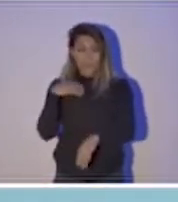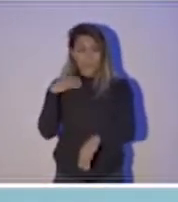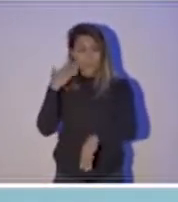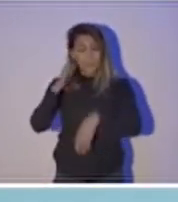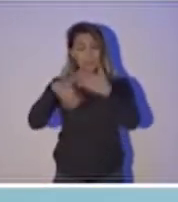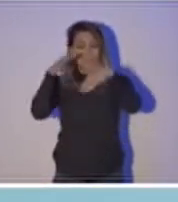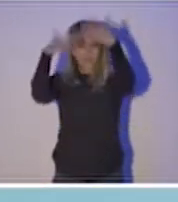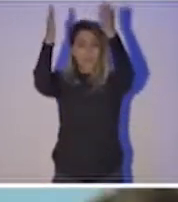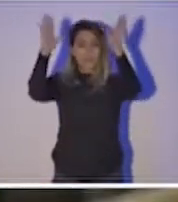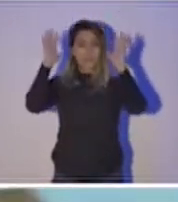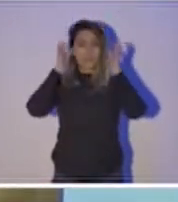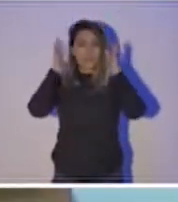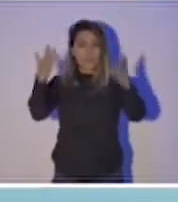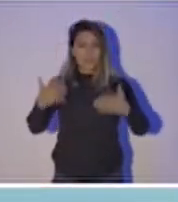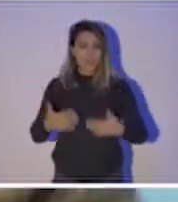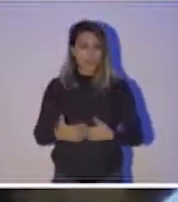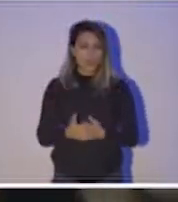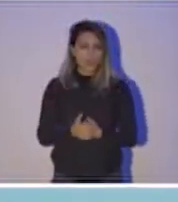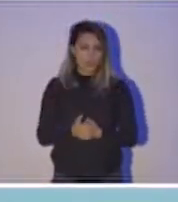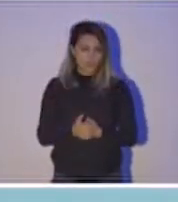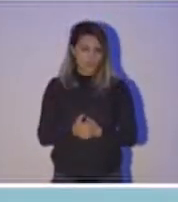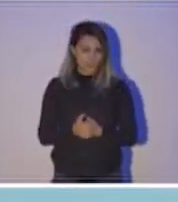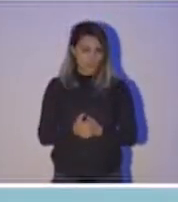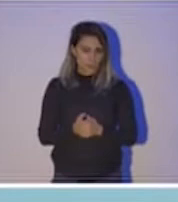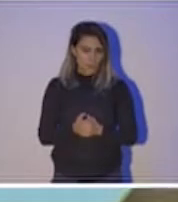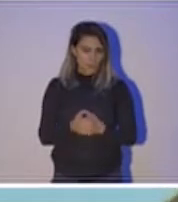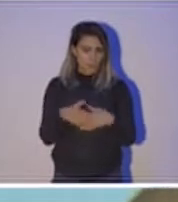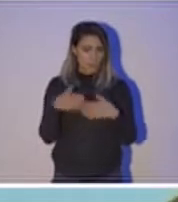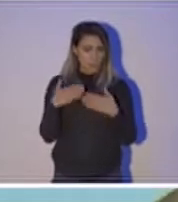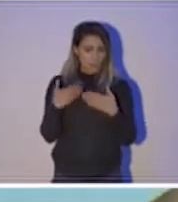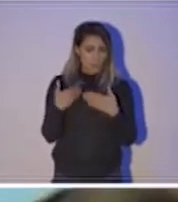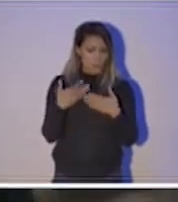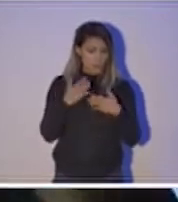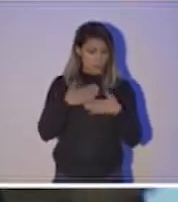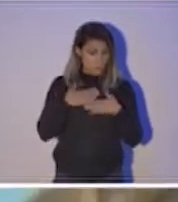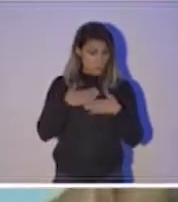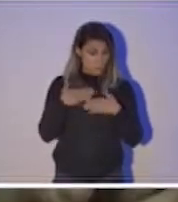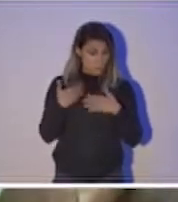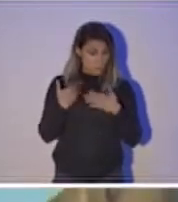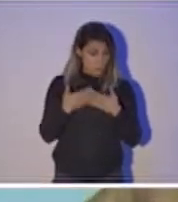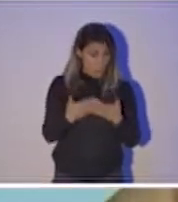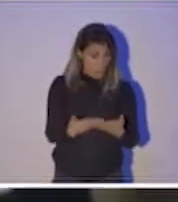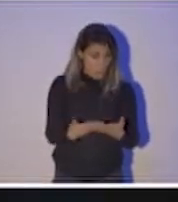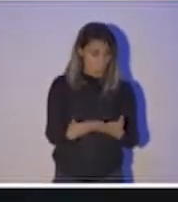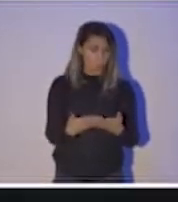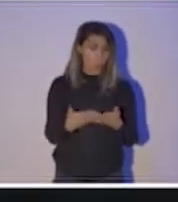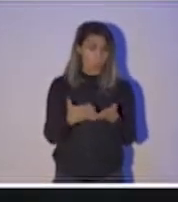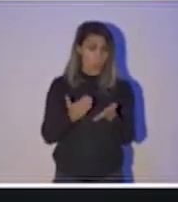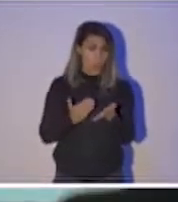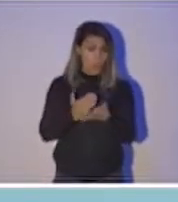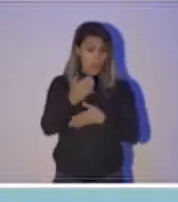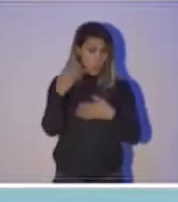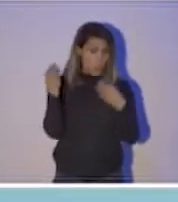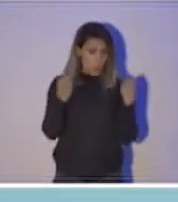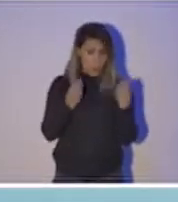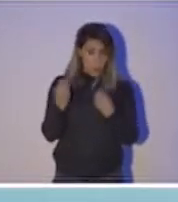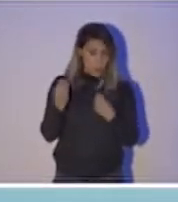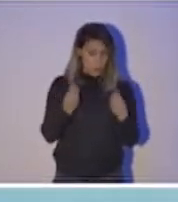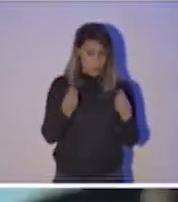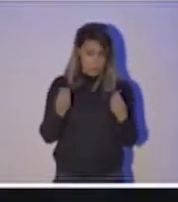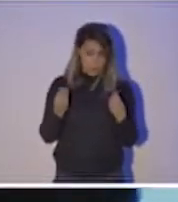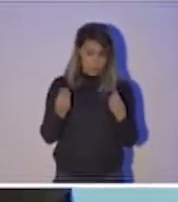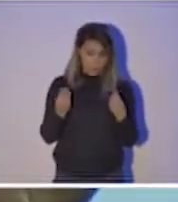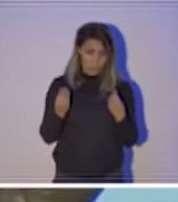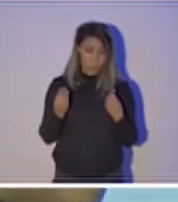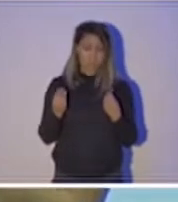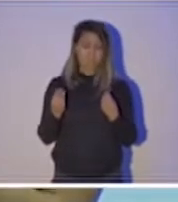preciosíssimos. Toda aula se começa, nas minhas aulas, a gente começa entendendo o que é que vocês aprenderam